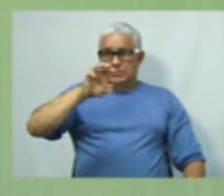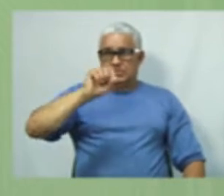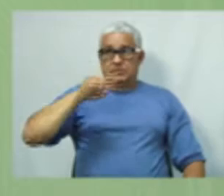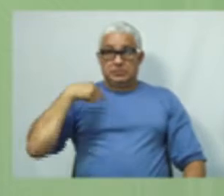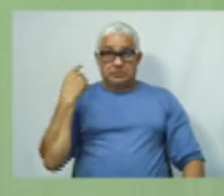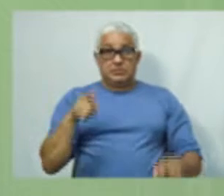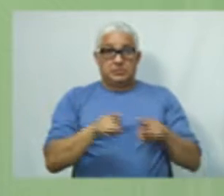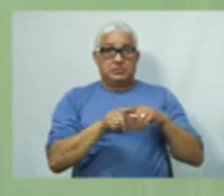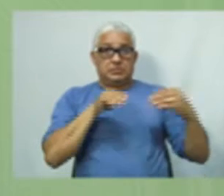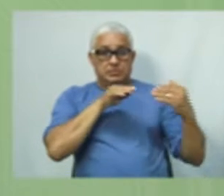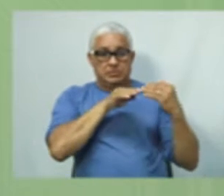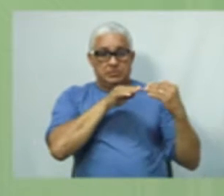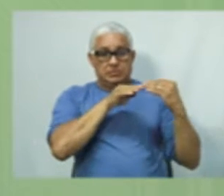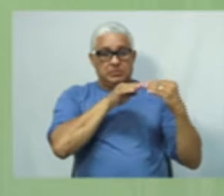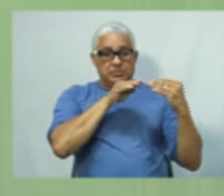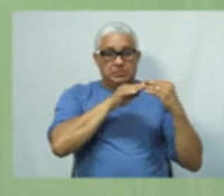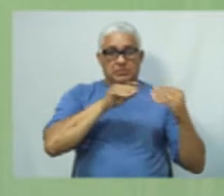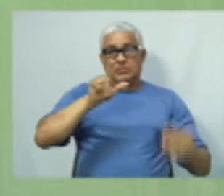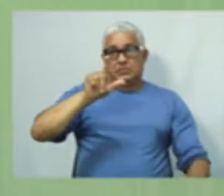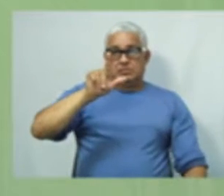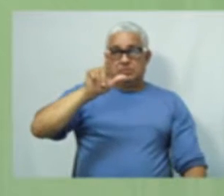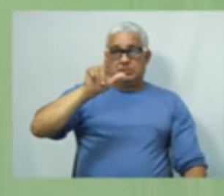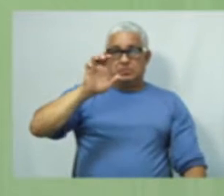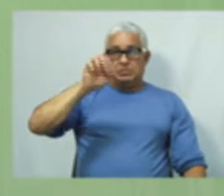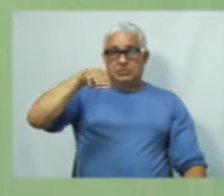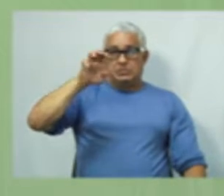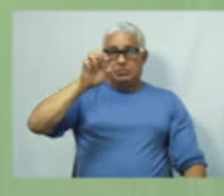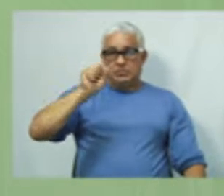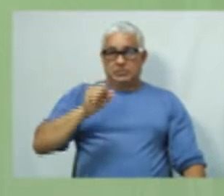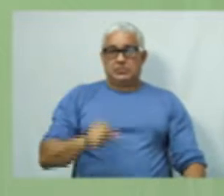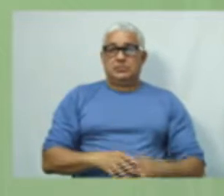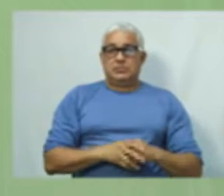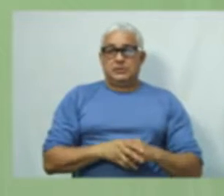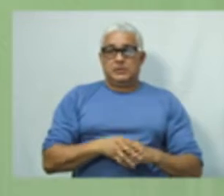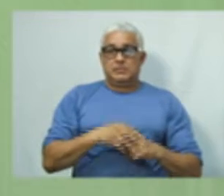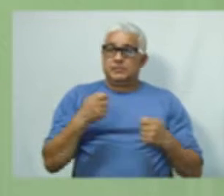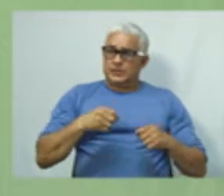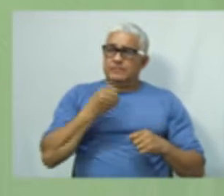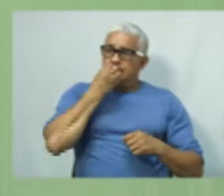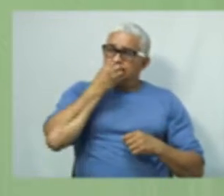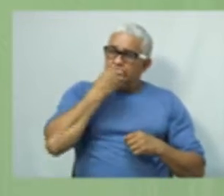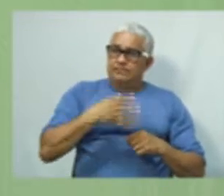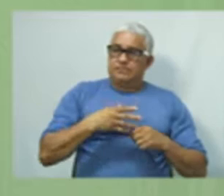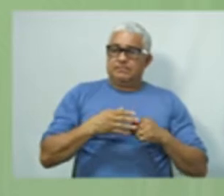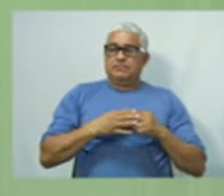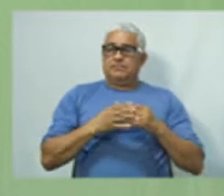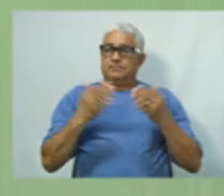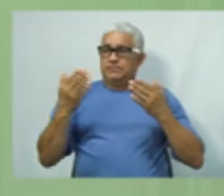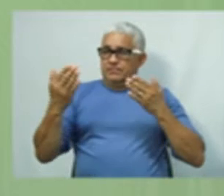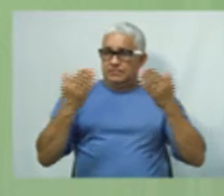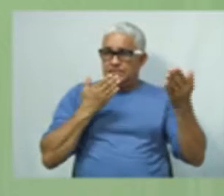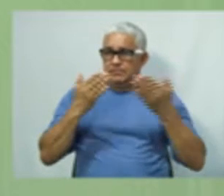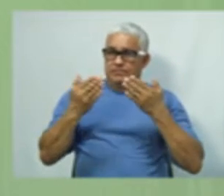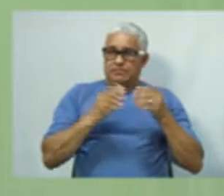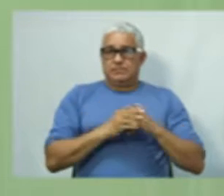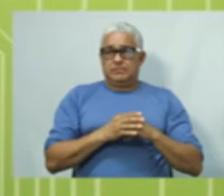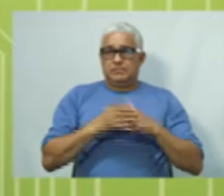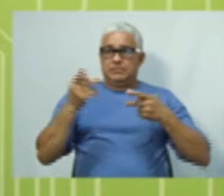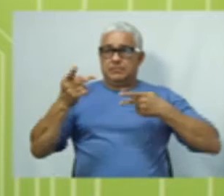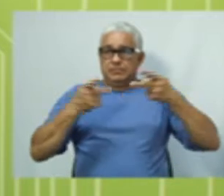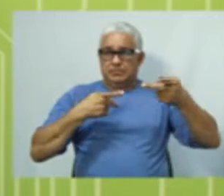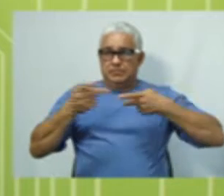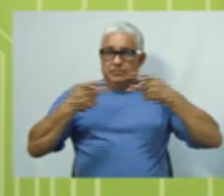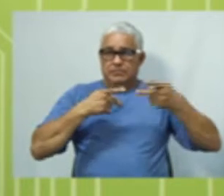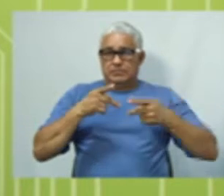concordamos com Lemes quando ele coloca que tem que ser muito bem analisado. E o planejamento financeiro é